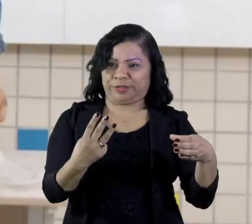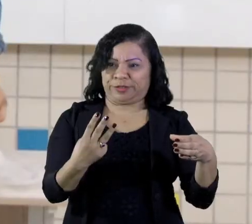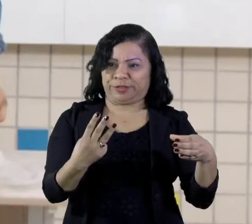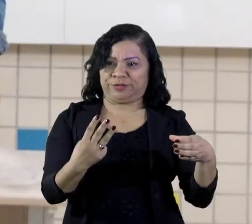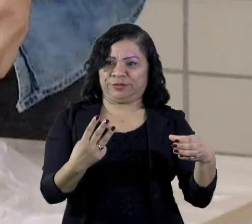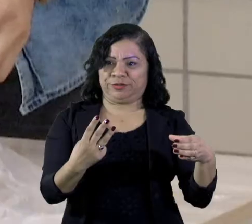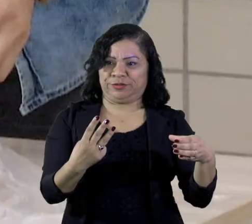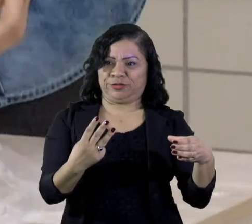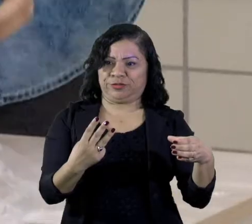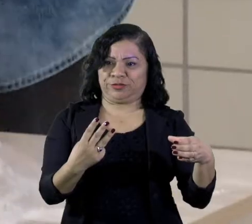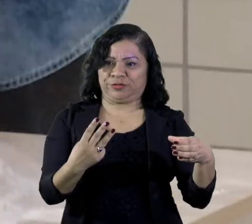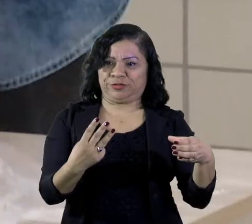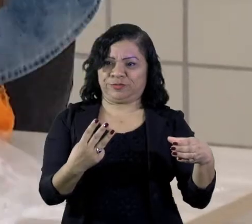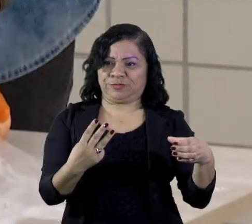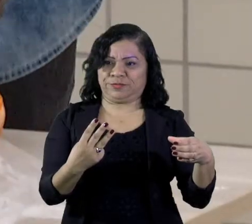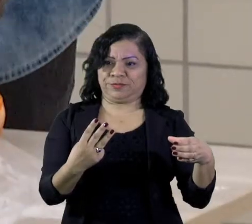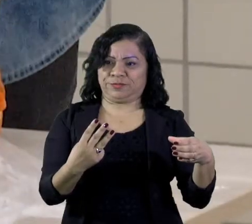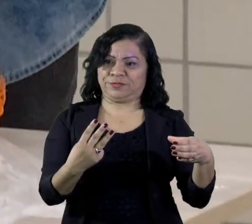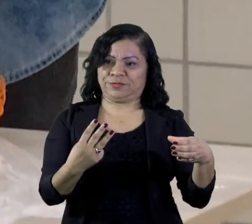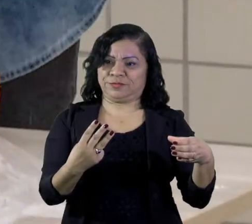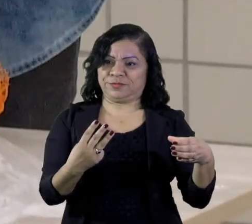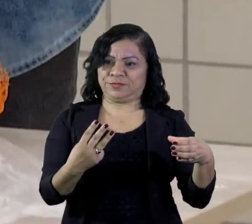3 bolinhas, vou botar mais uma,